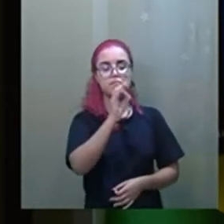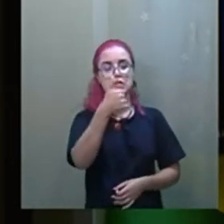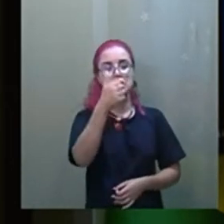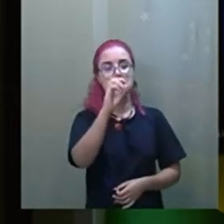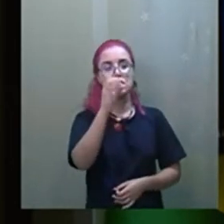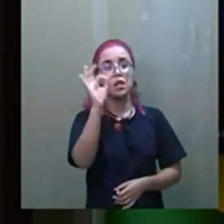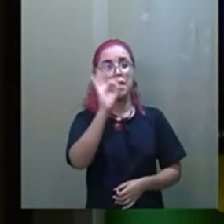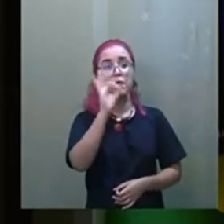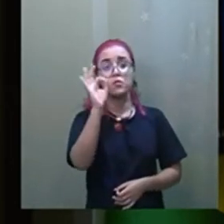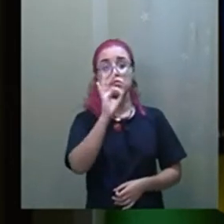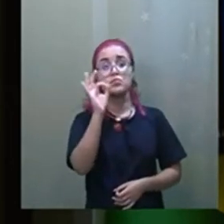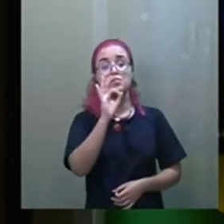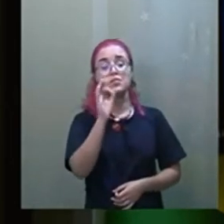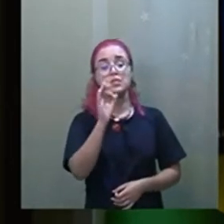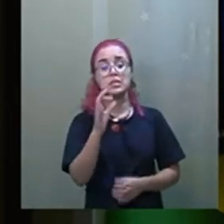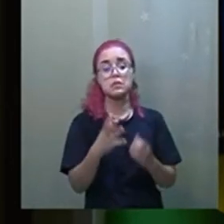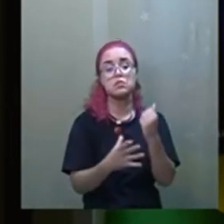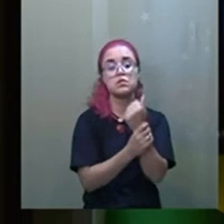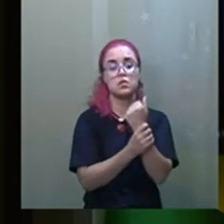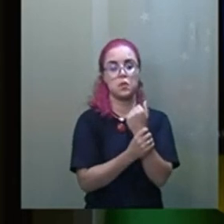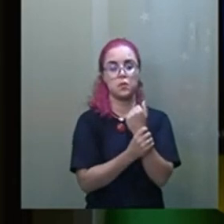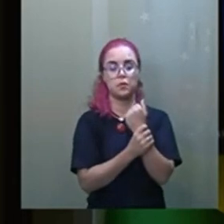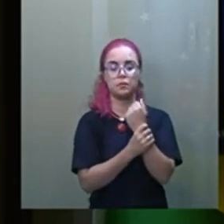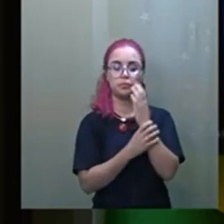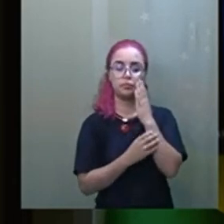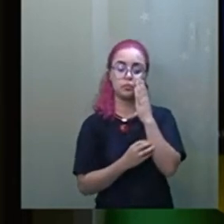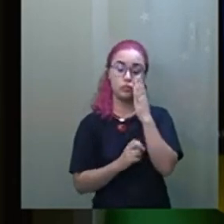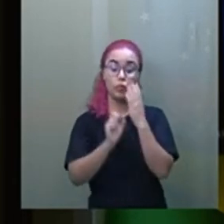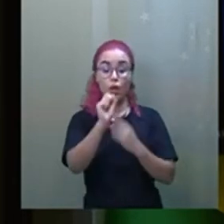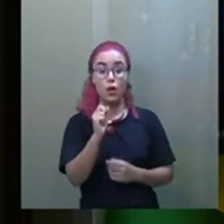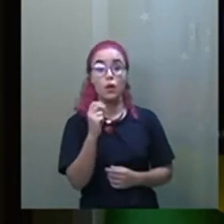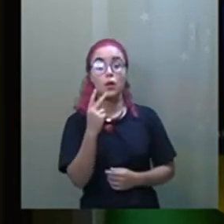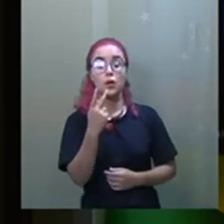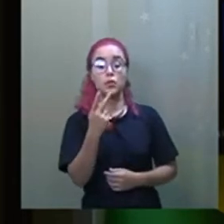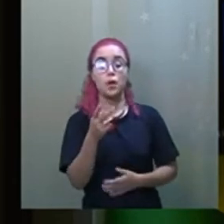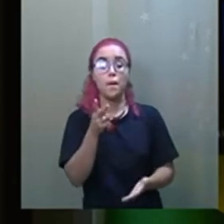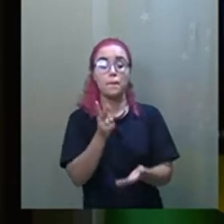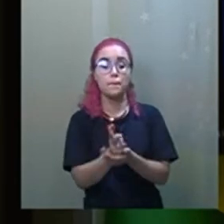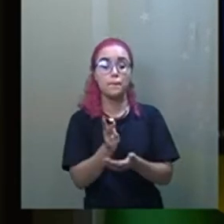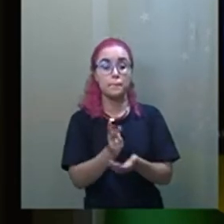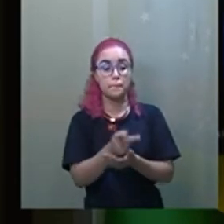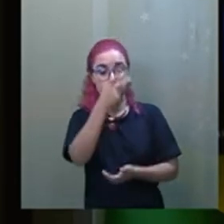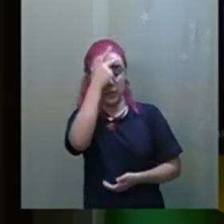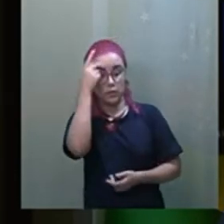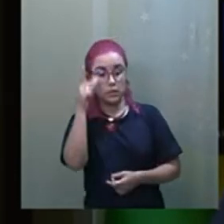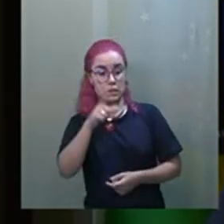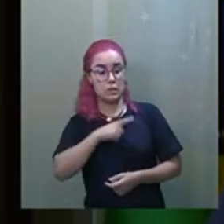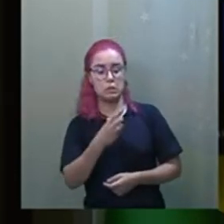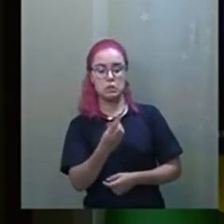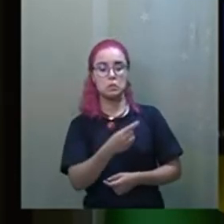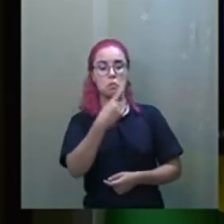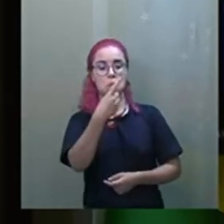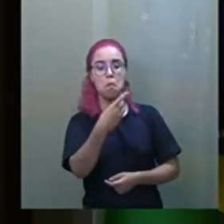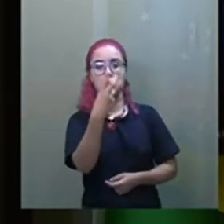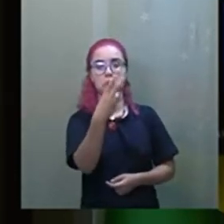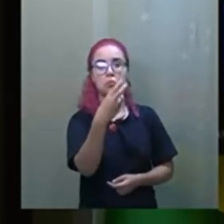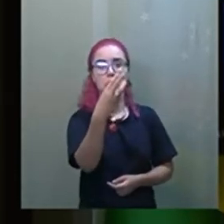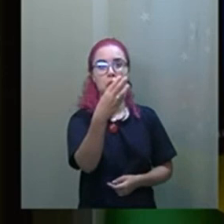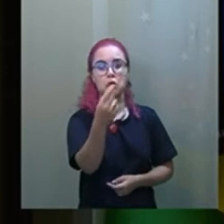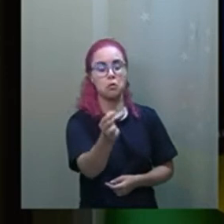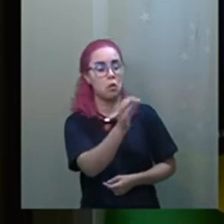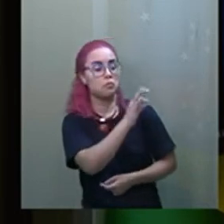Nenhuma vacina é 100% segura, ou seja, uma pessoa mesmo vacinada com 3 doses, com 4